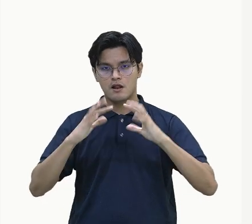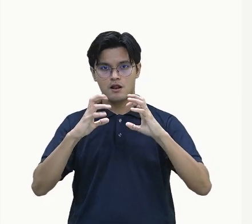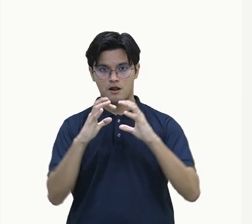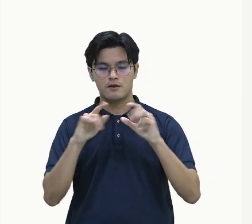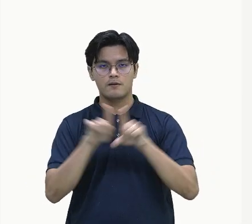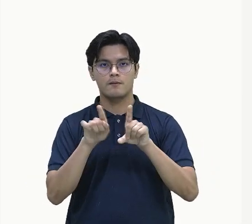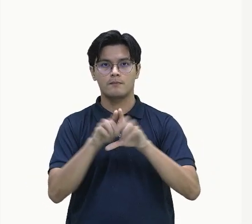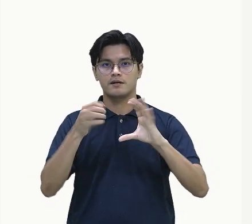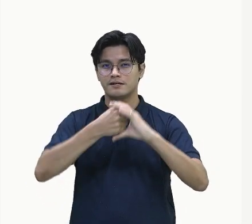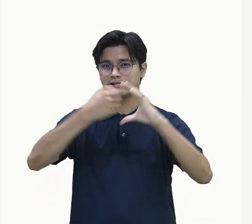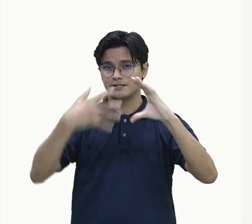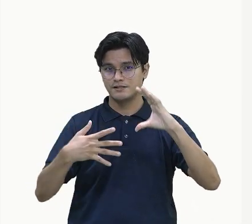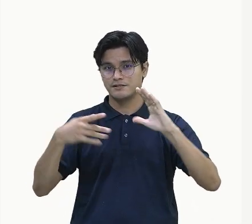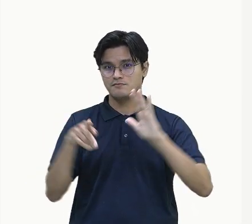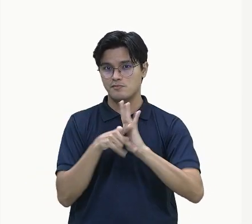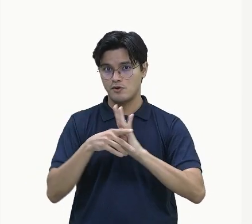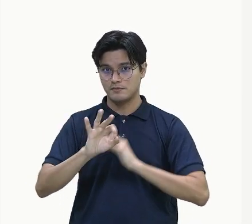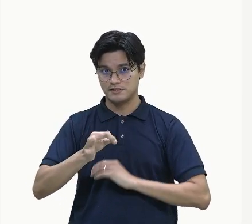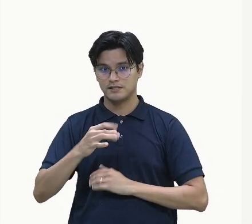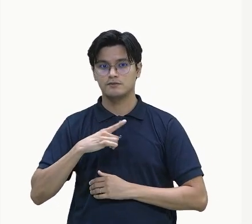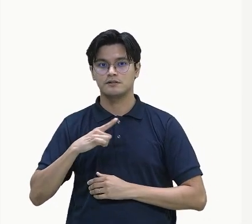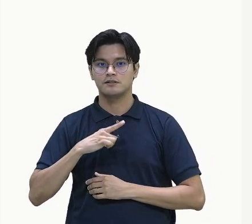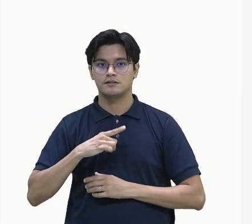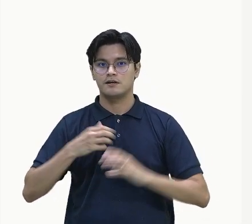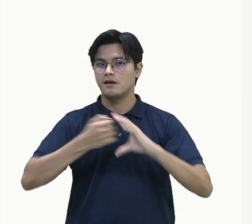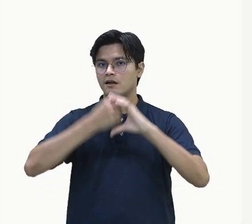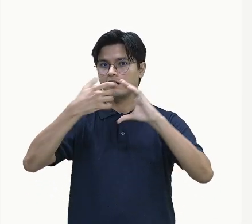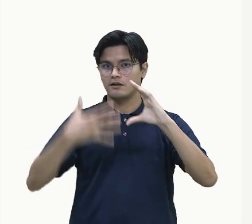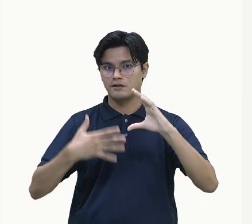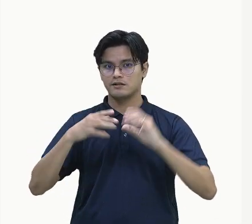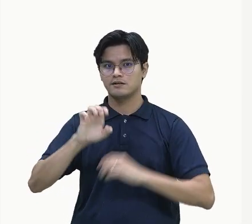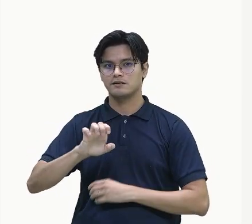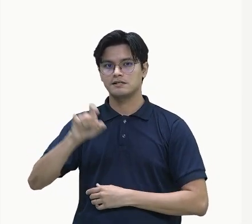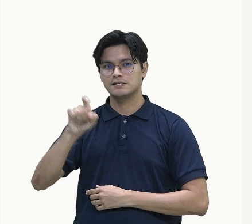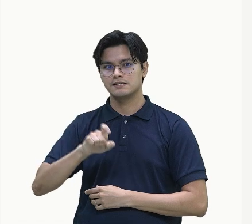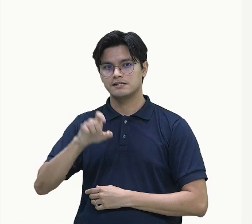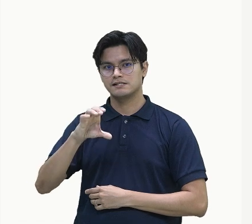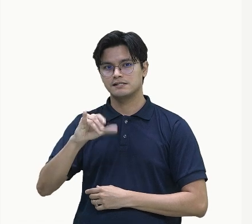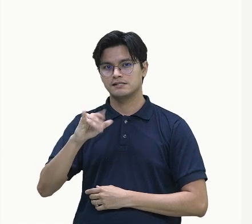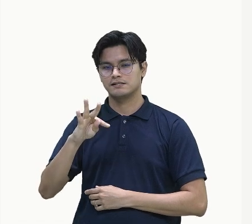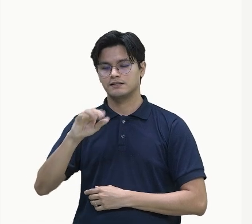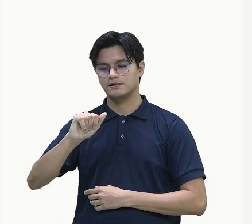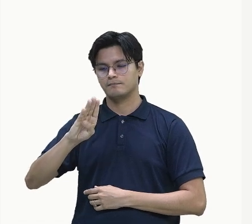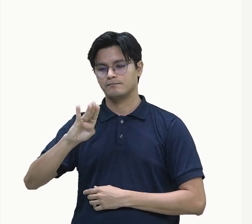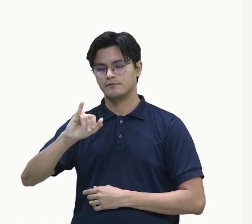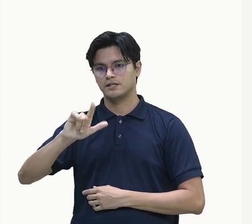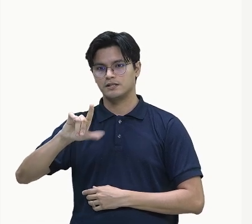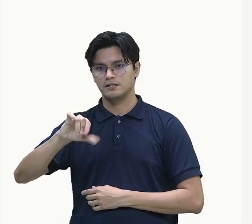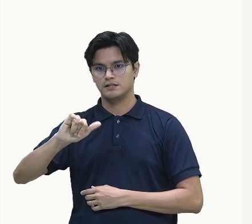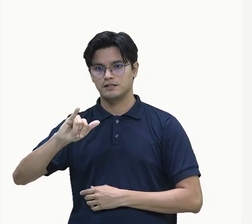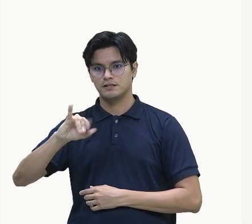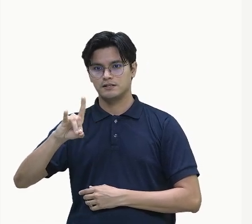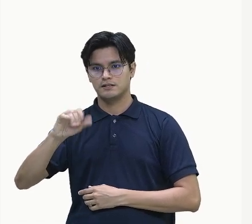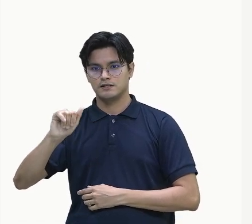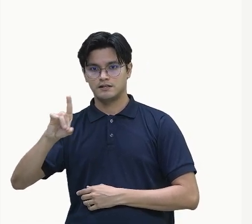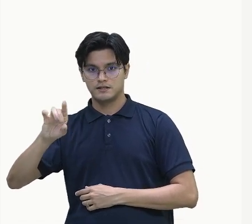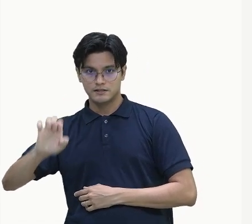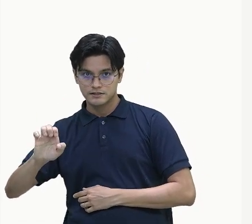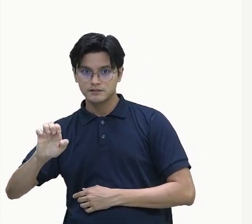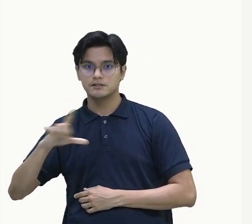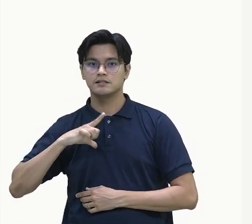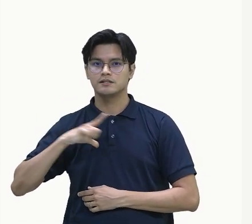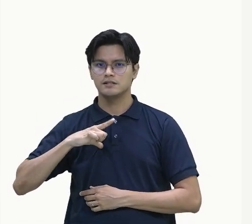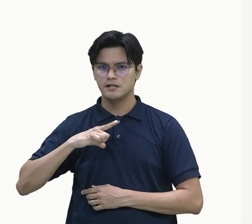características. Temos aí a característica da excitabilidade. O que significa isso? A habilidade de